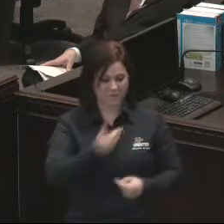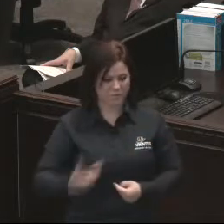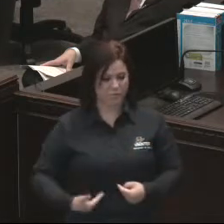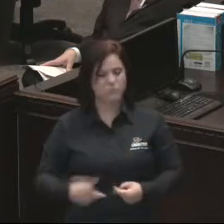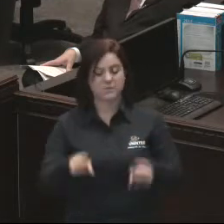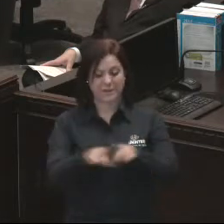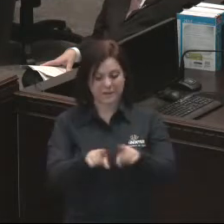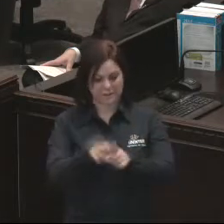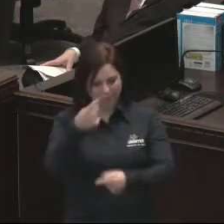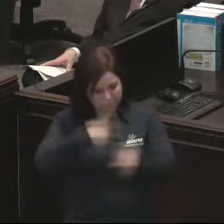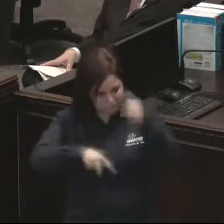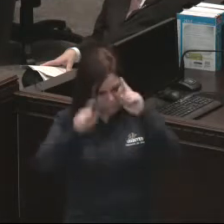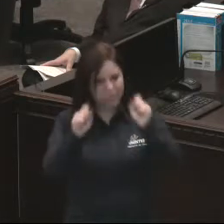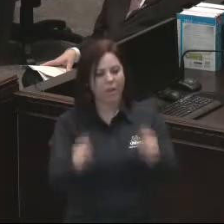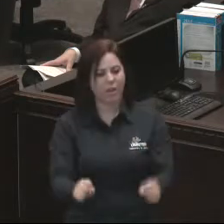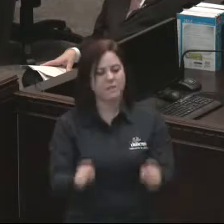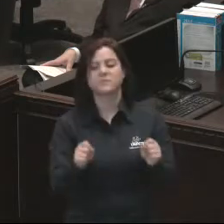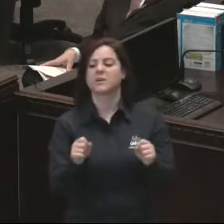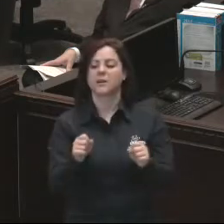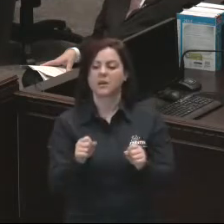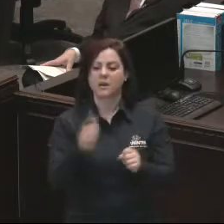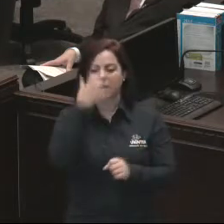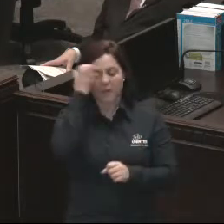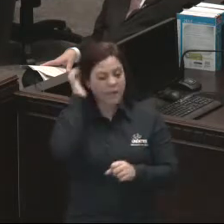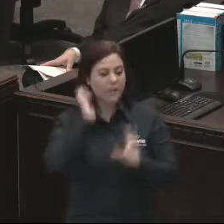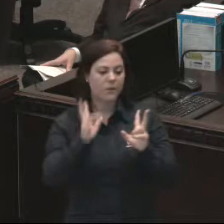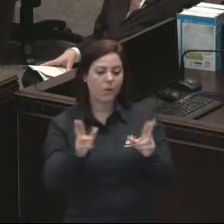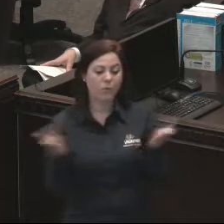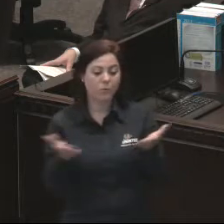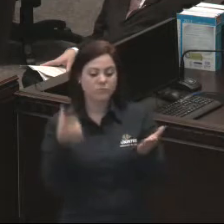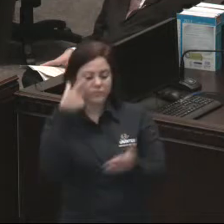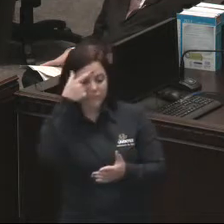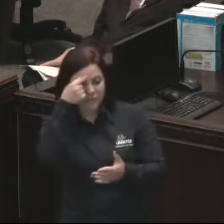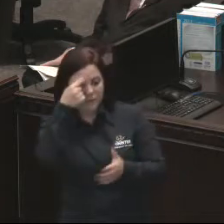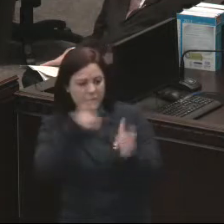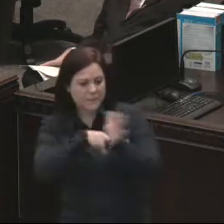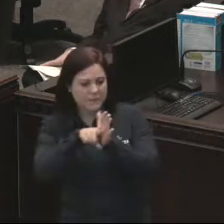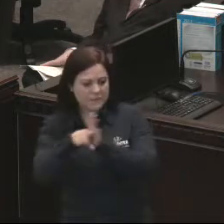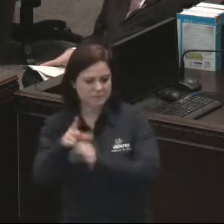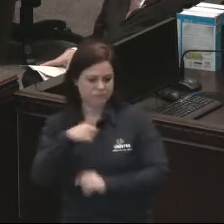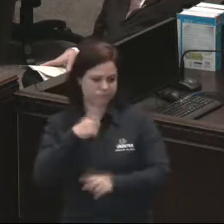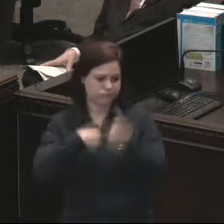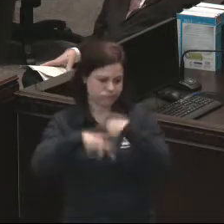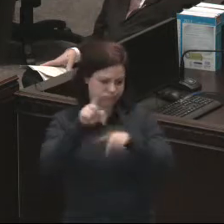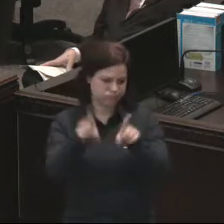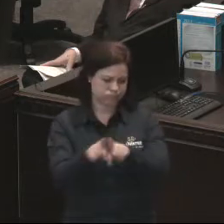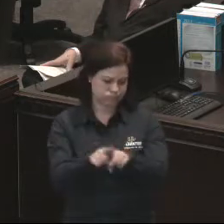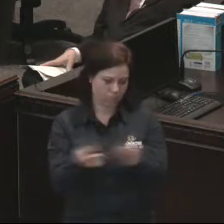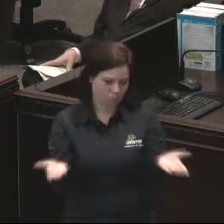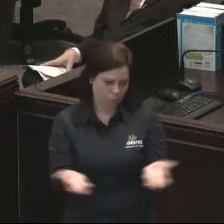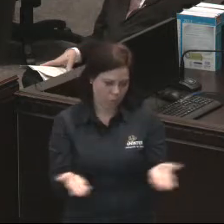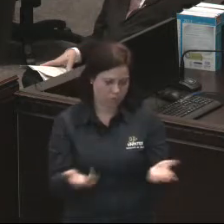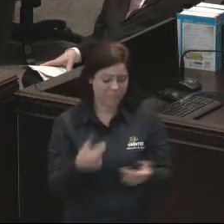avancem também da mesma maneira que o conhecimento está avançando. a gente faz um esforço muito grande, eu,